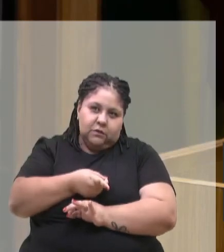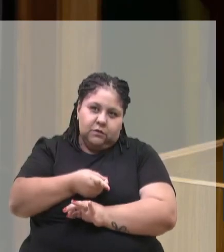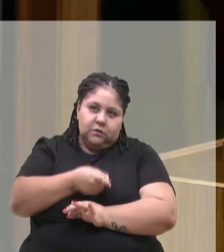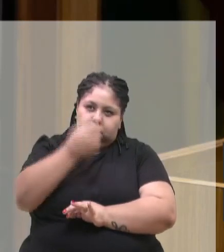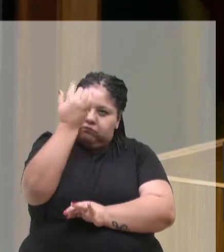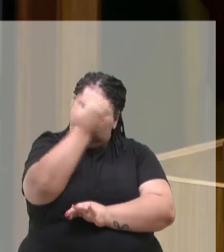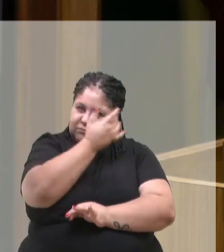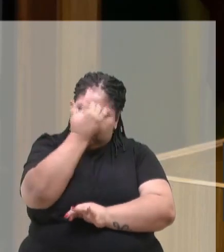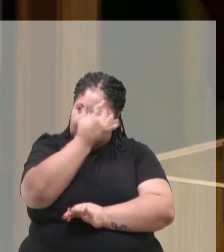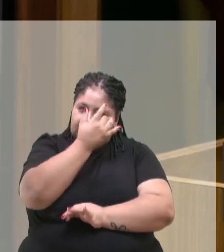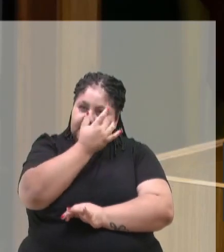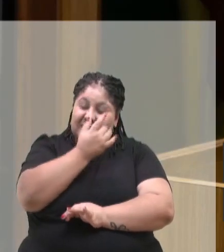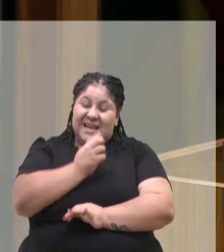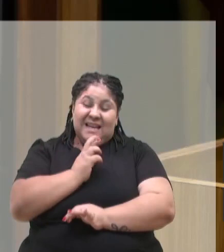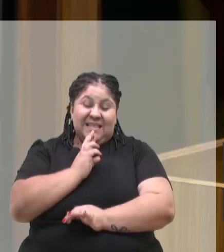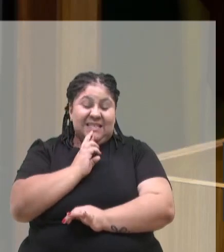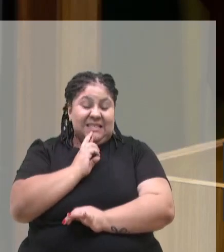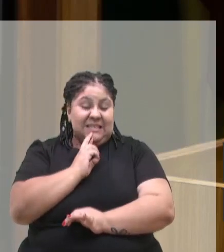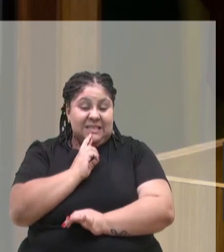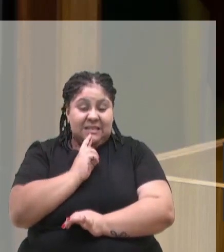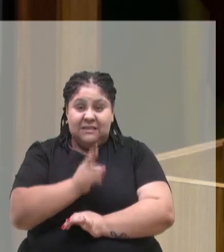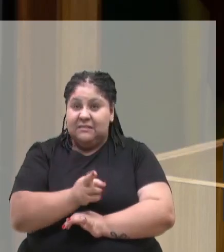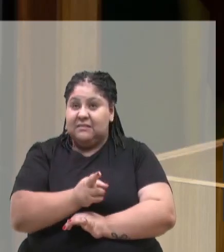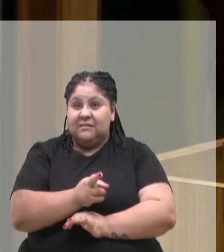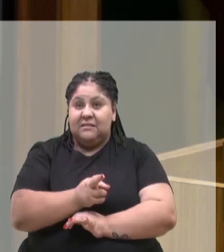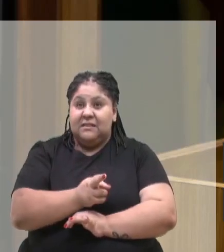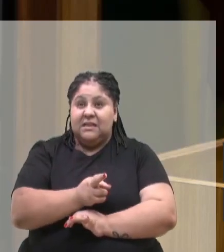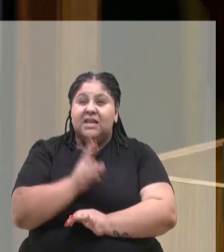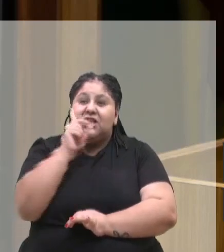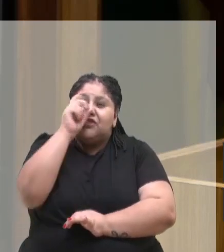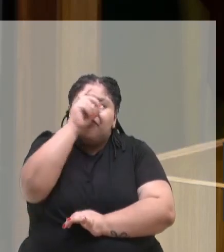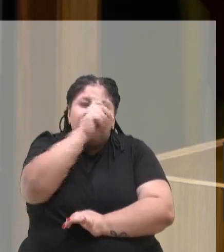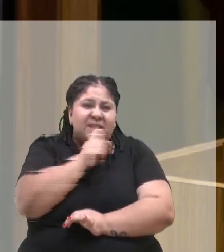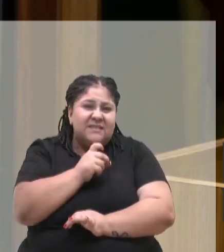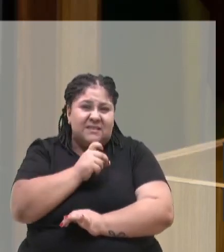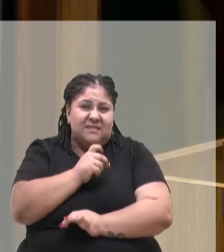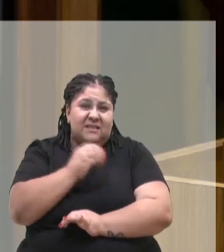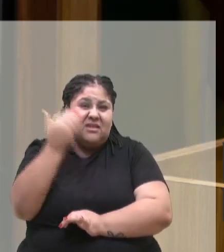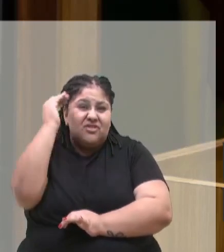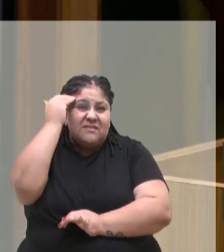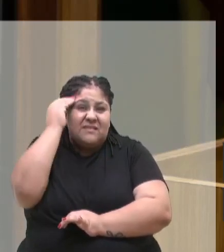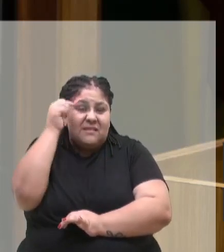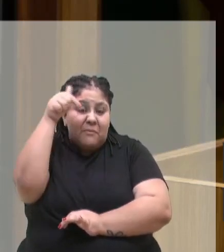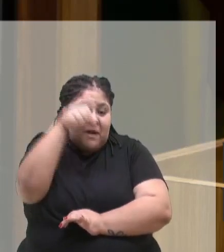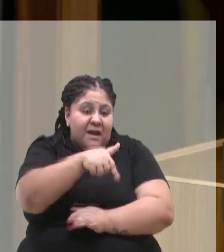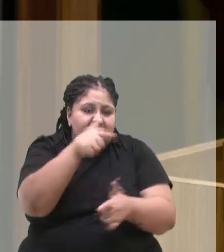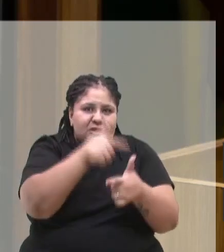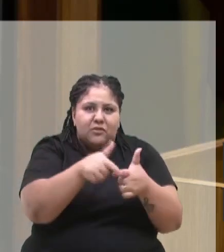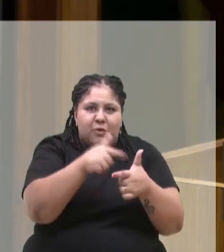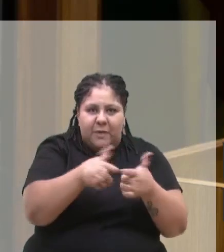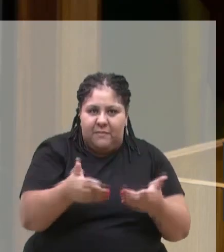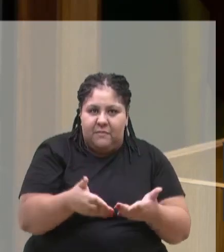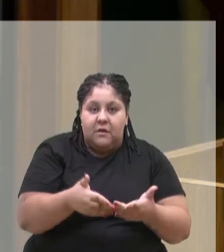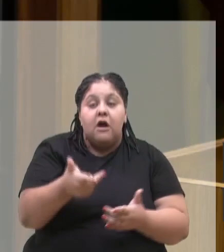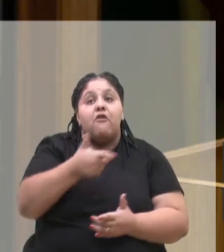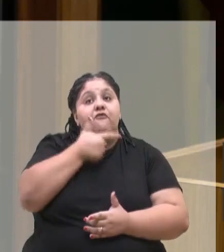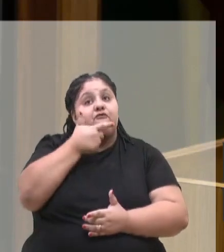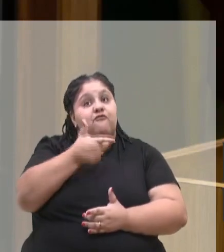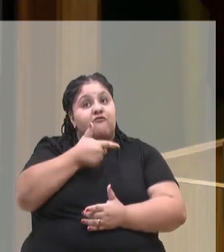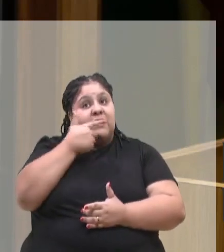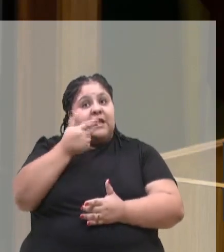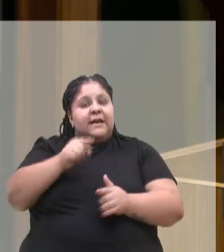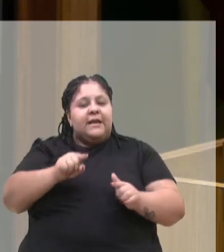as respostas são muito morosas para esse problema. E eu faço aqui uma crítica de alguém que